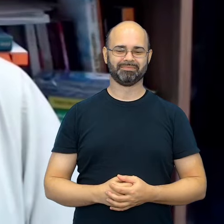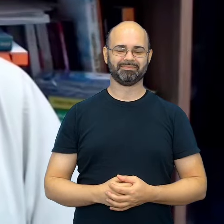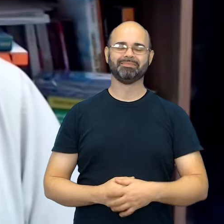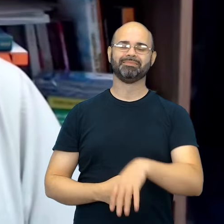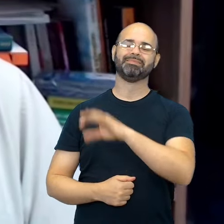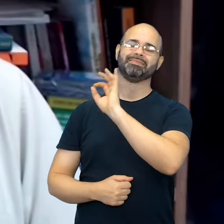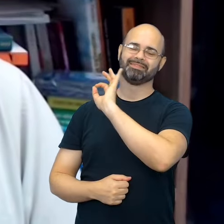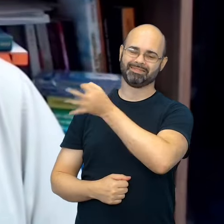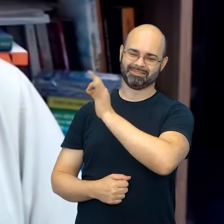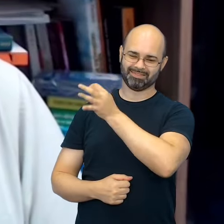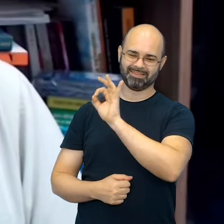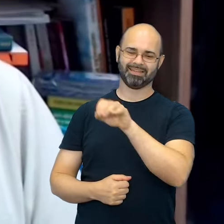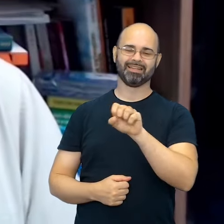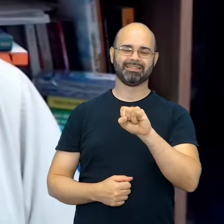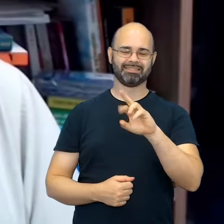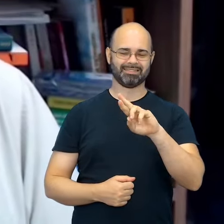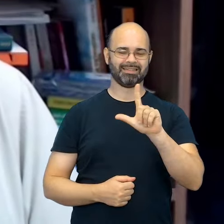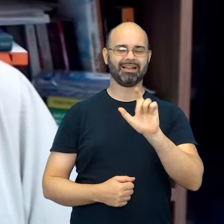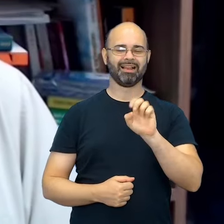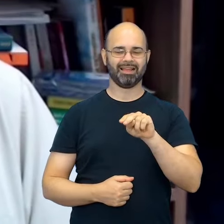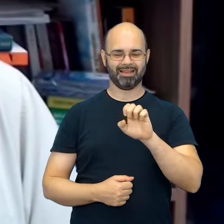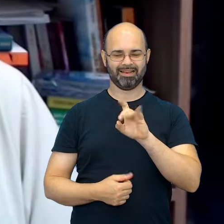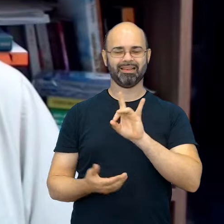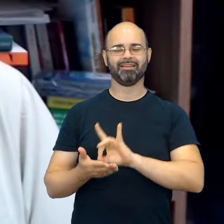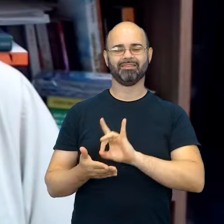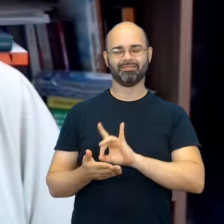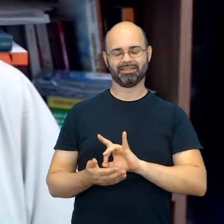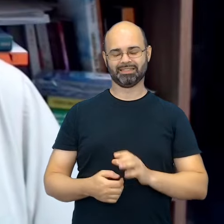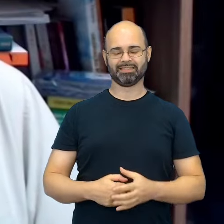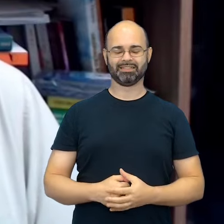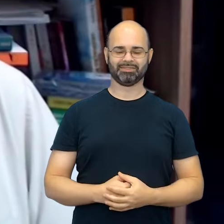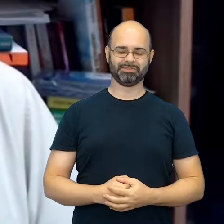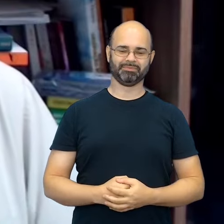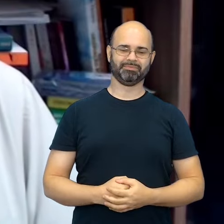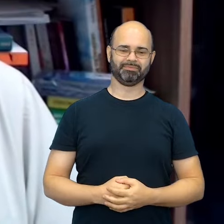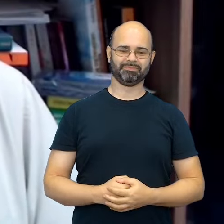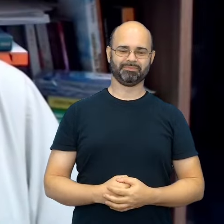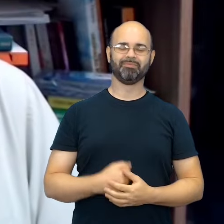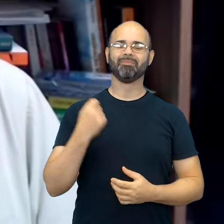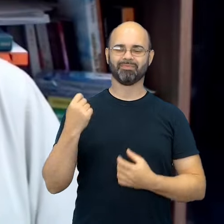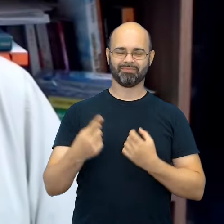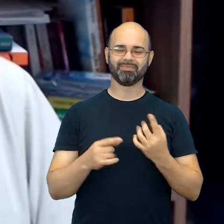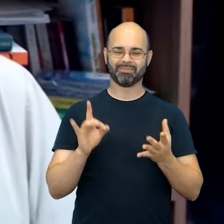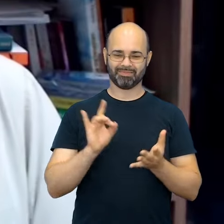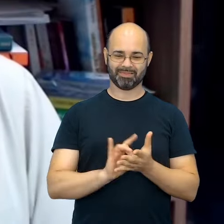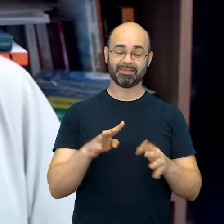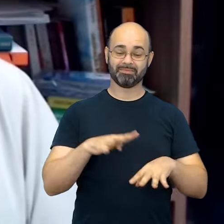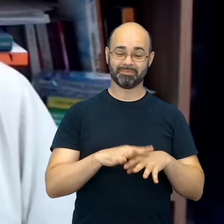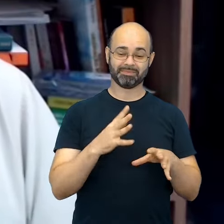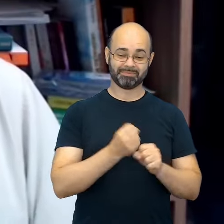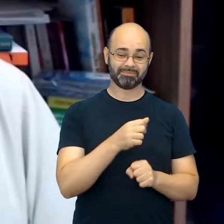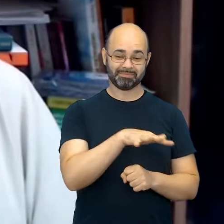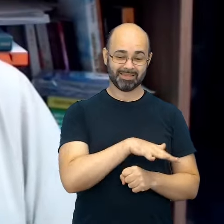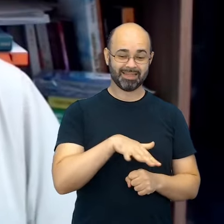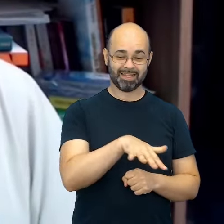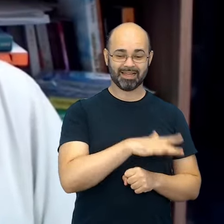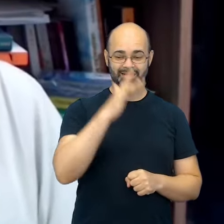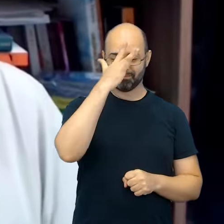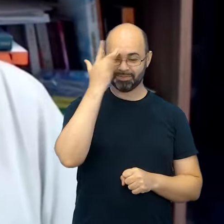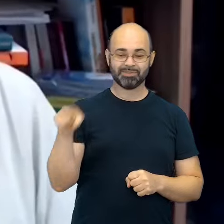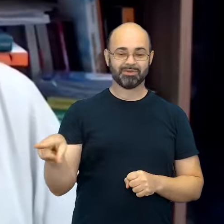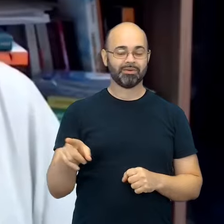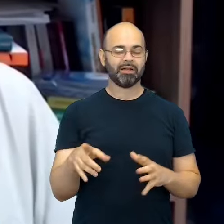comportamento aí, né, que é mais fechado, né, na área de exatas em si, né? Mas vou